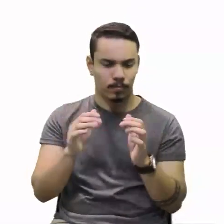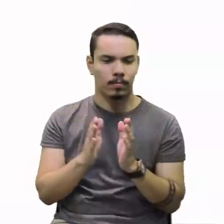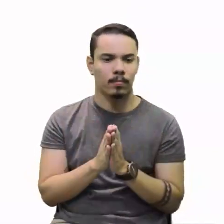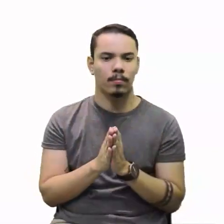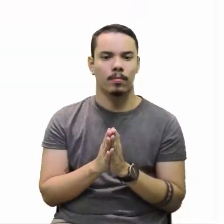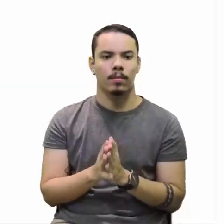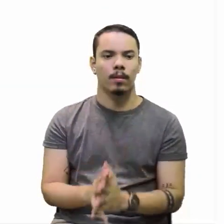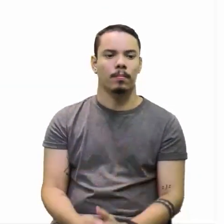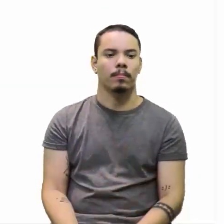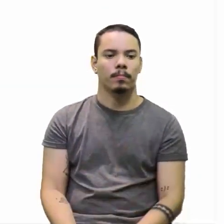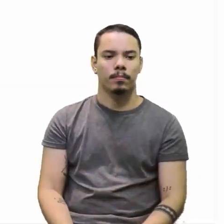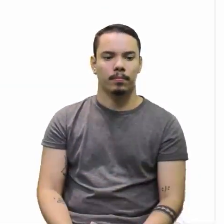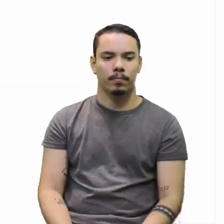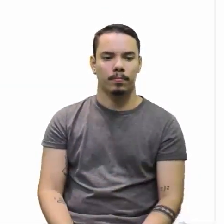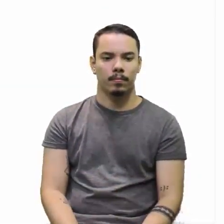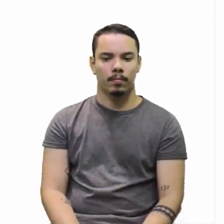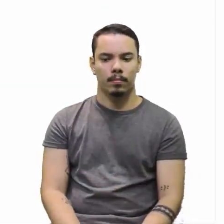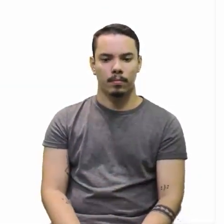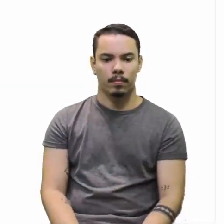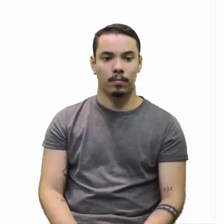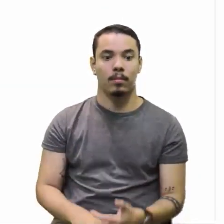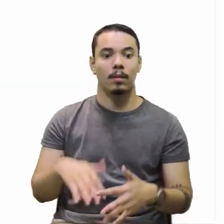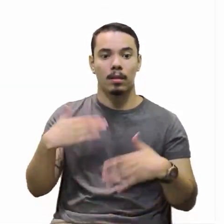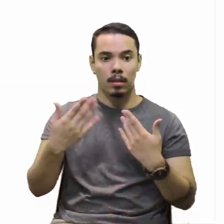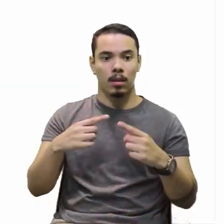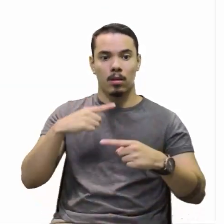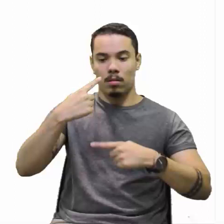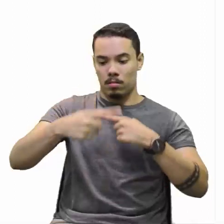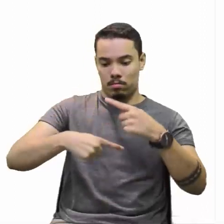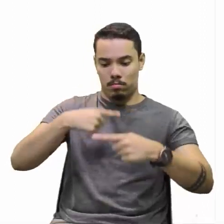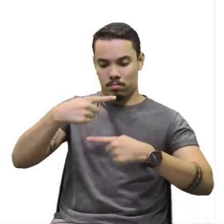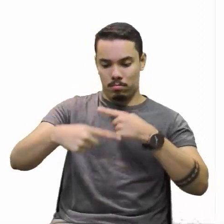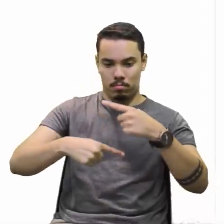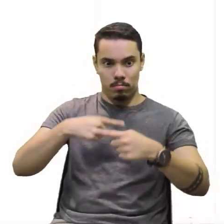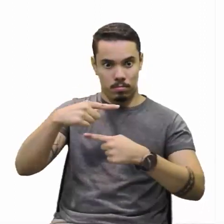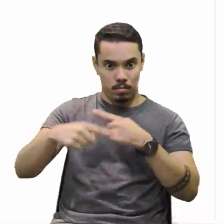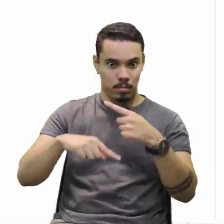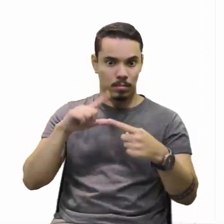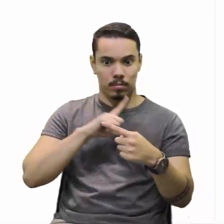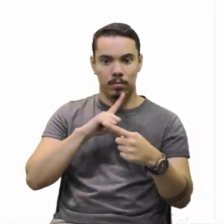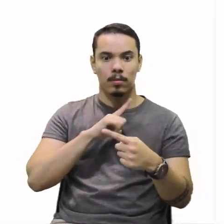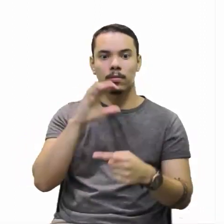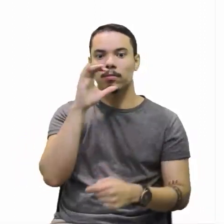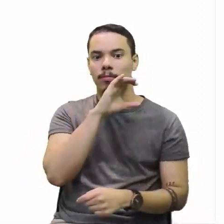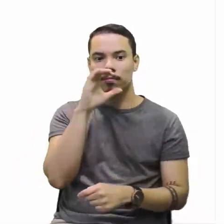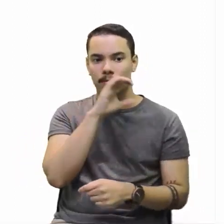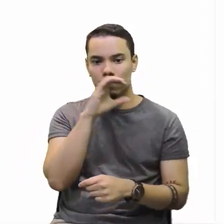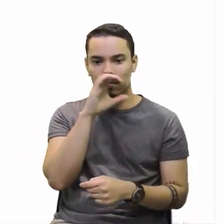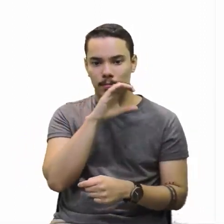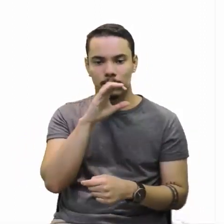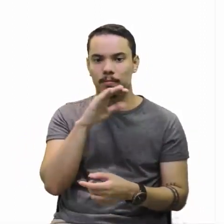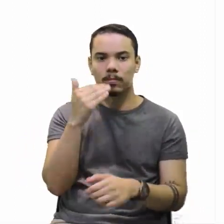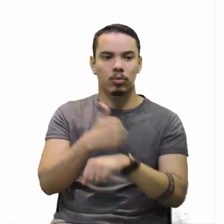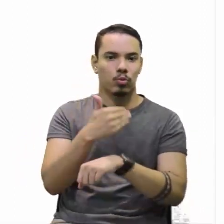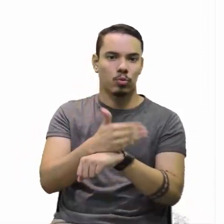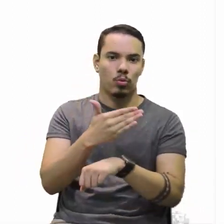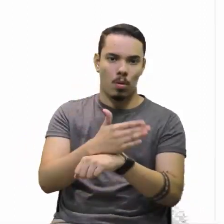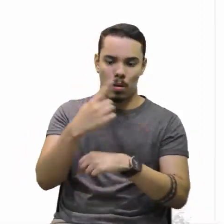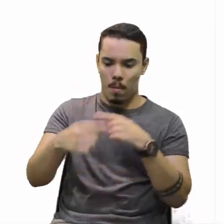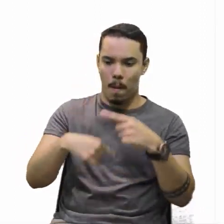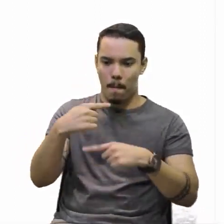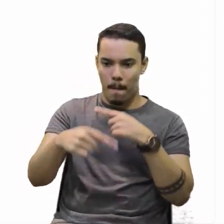Olha aí, com a rotação da espira, com velocidade angular, ângulo, né, girando o tempo todo,